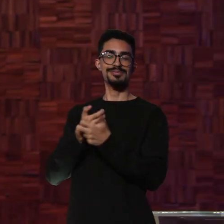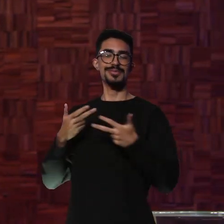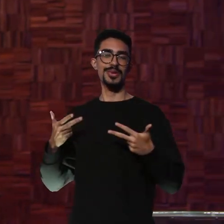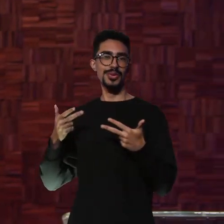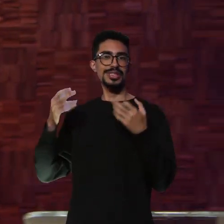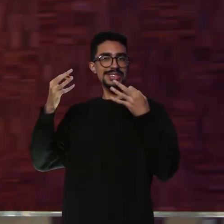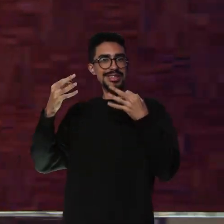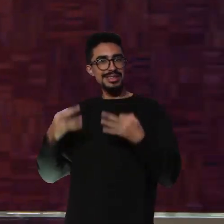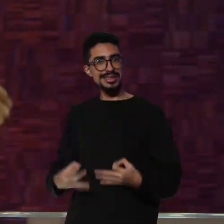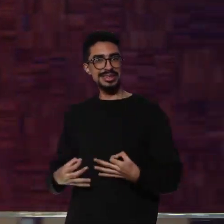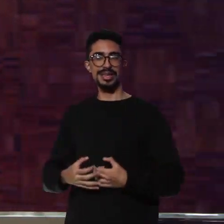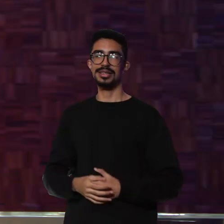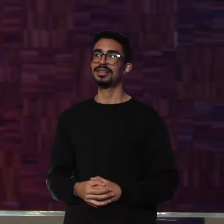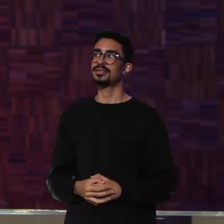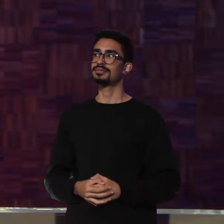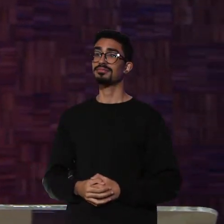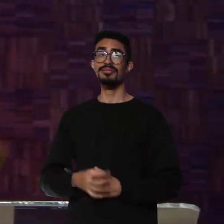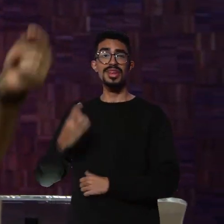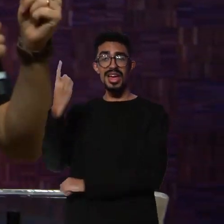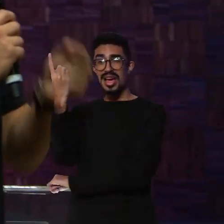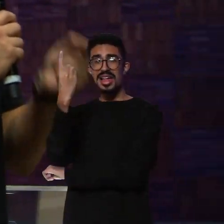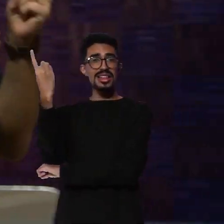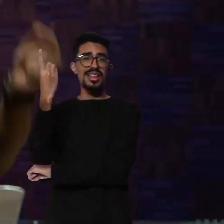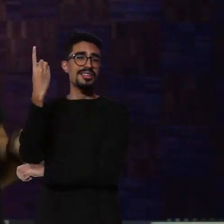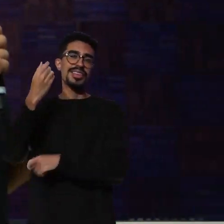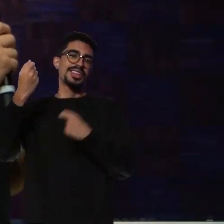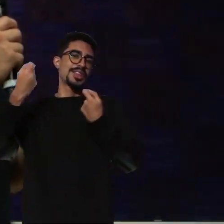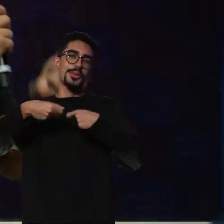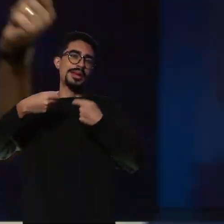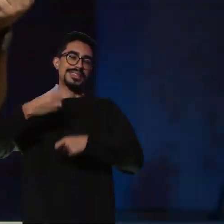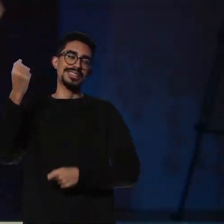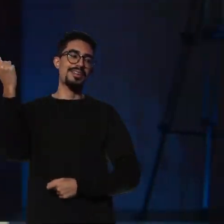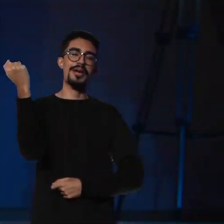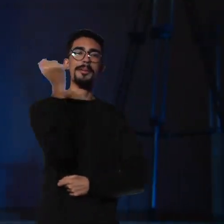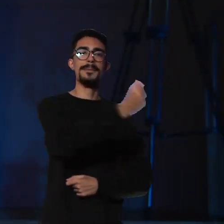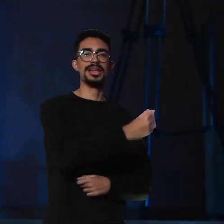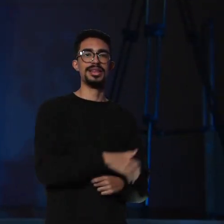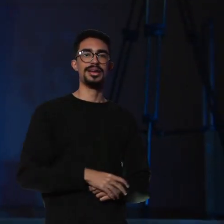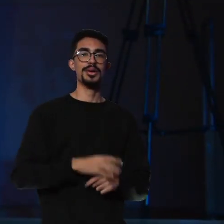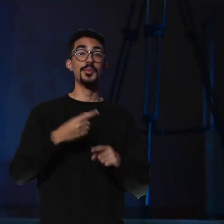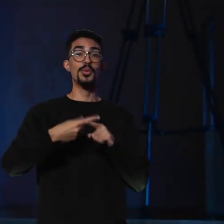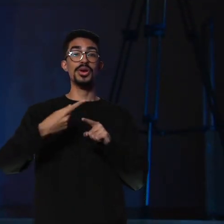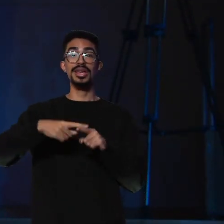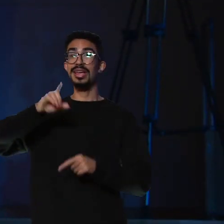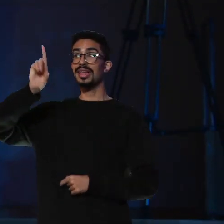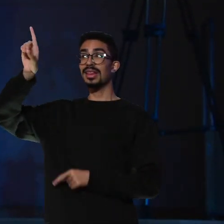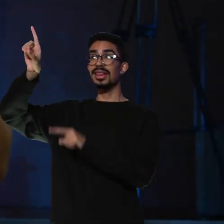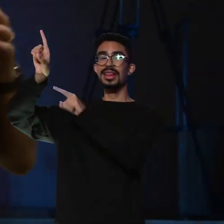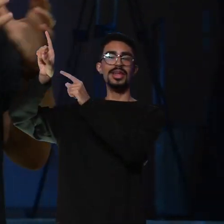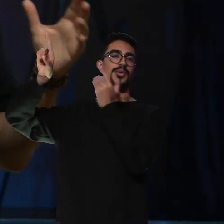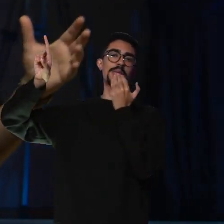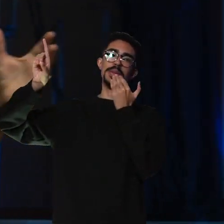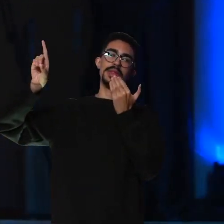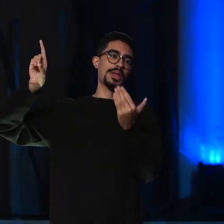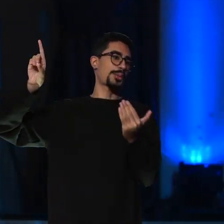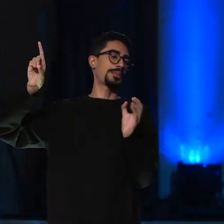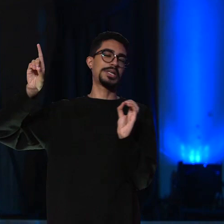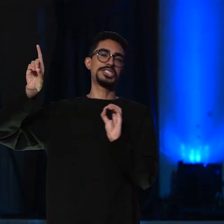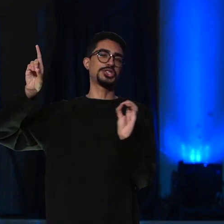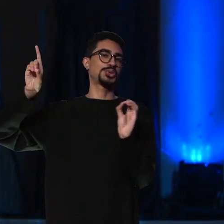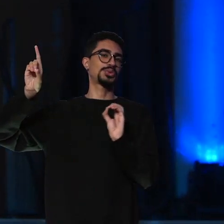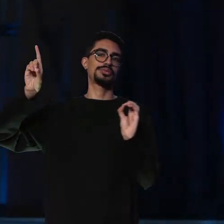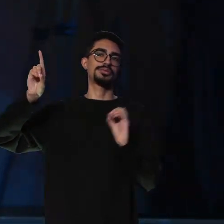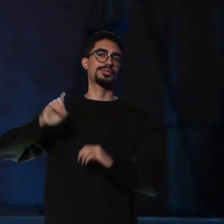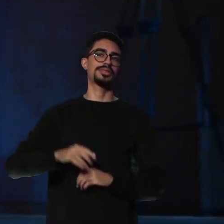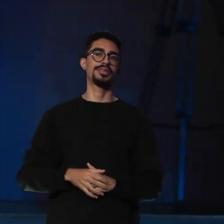precisava fazer nada que não fosse aquilo que Deus o havia pedido para fazer. Mas muitas vezes, no meio do corpo de Cristo ou da